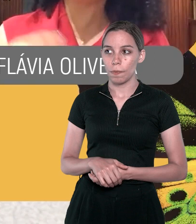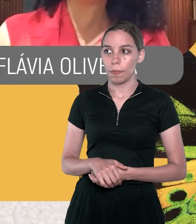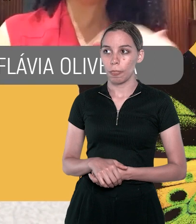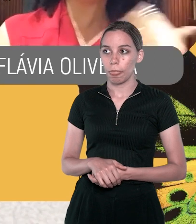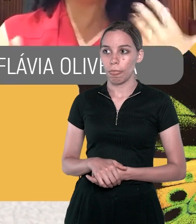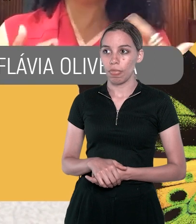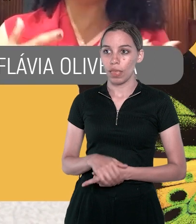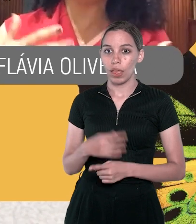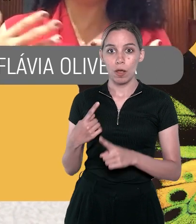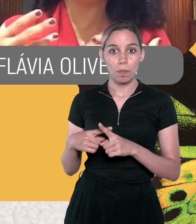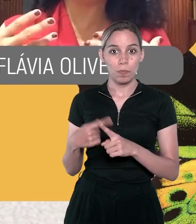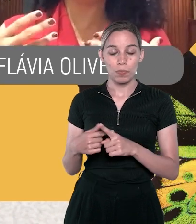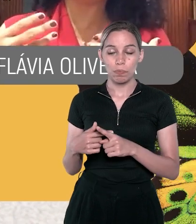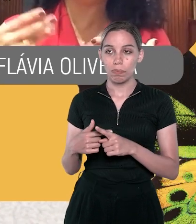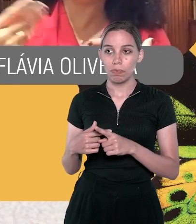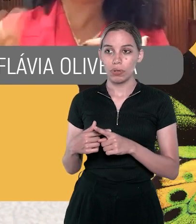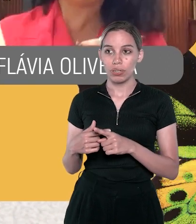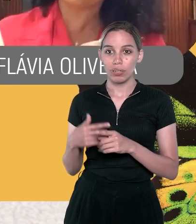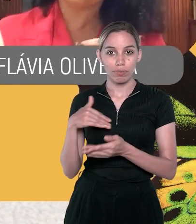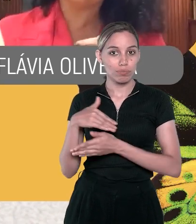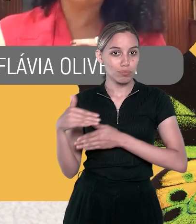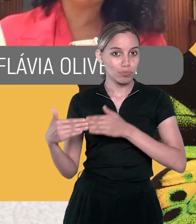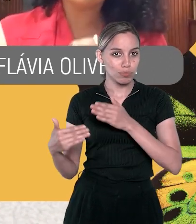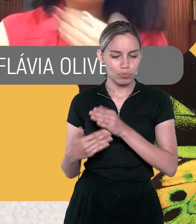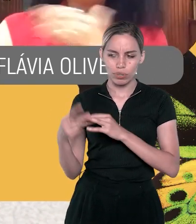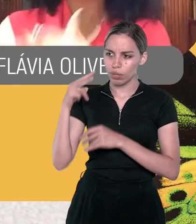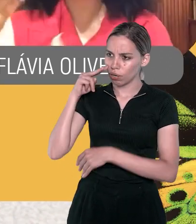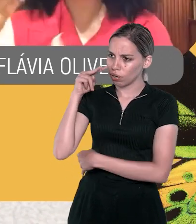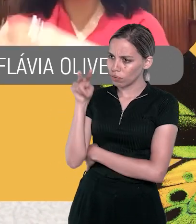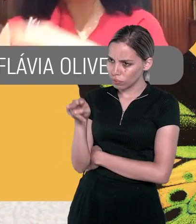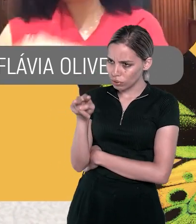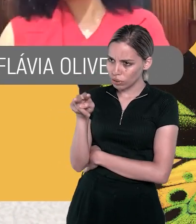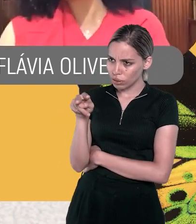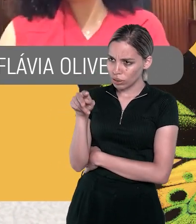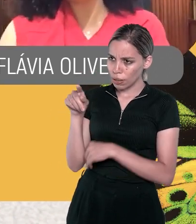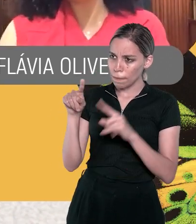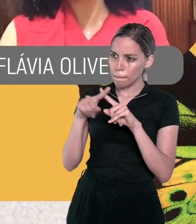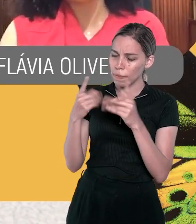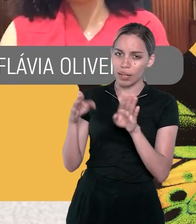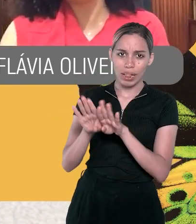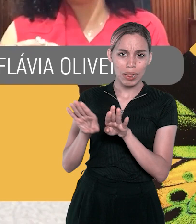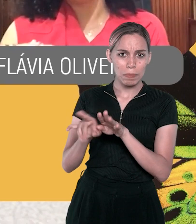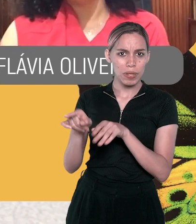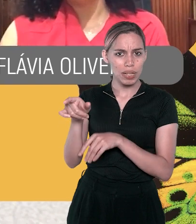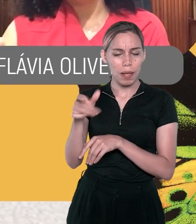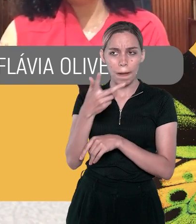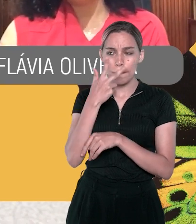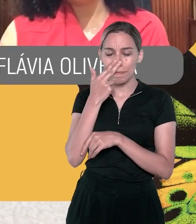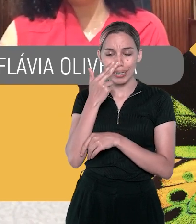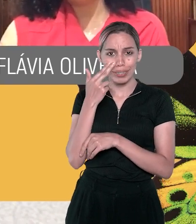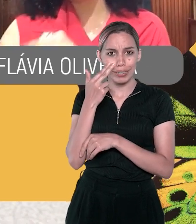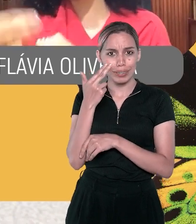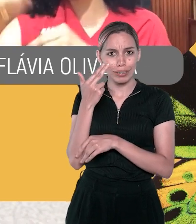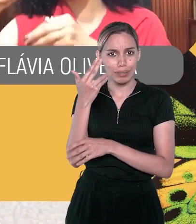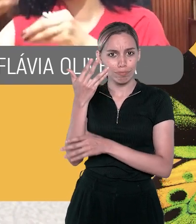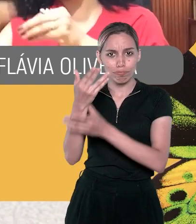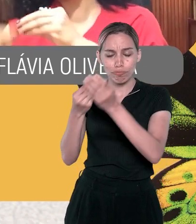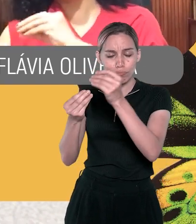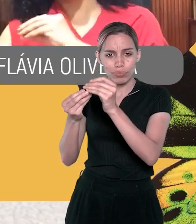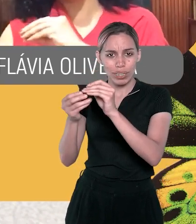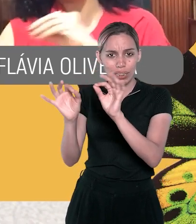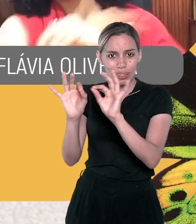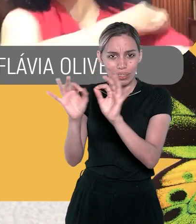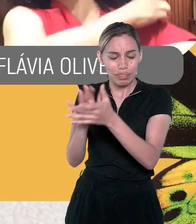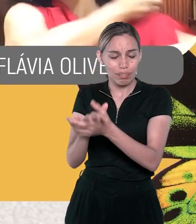porque tudo era visto e, ao mesmo tempo, invisibilizado. Né? E, ao A arte mesmo tempo, popular,